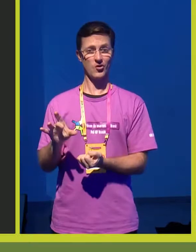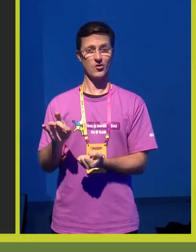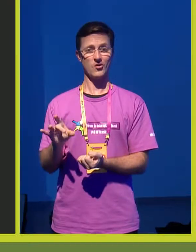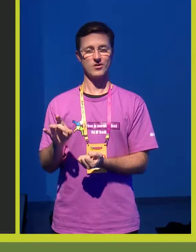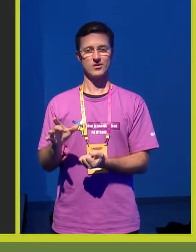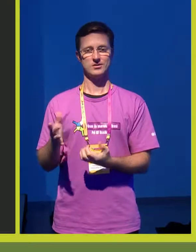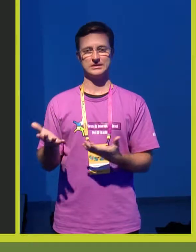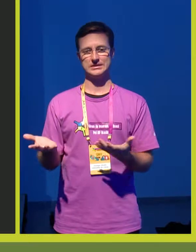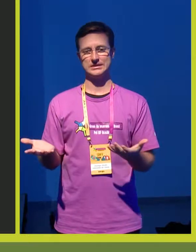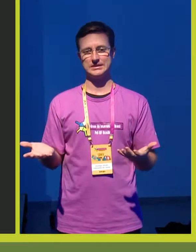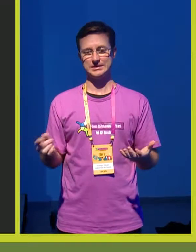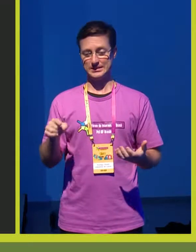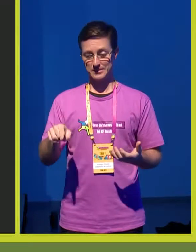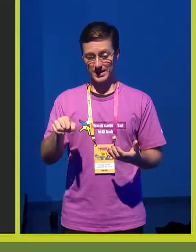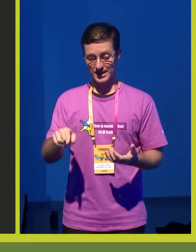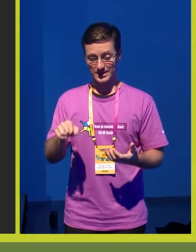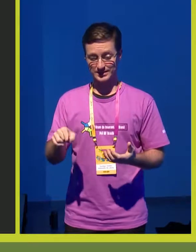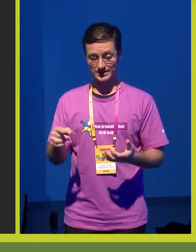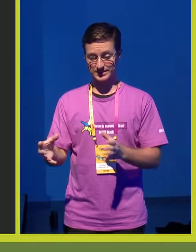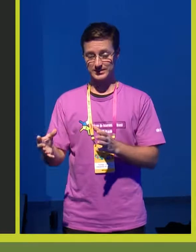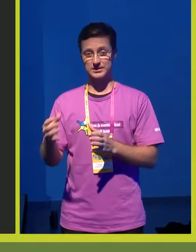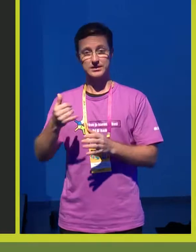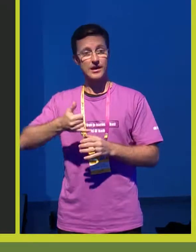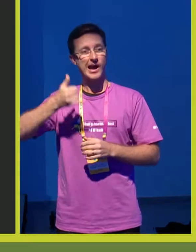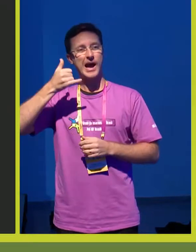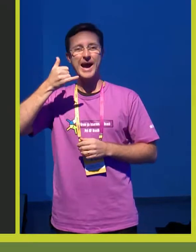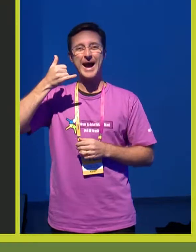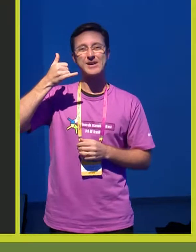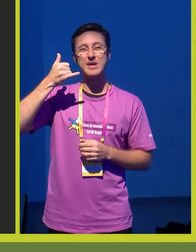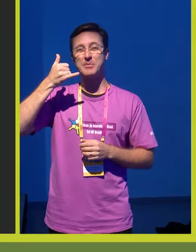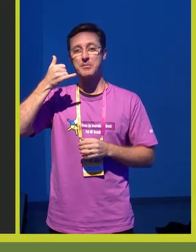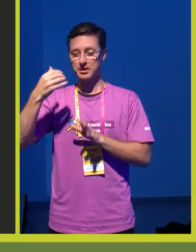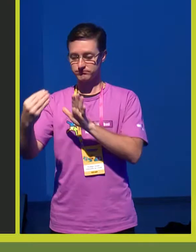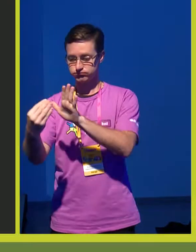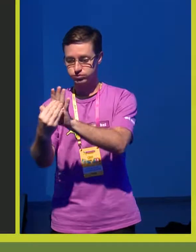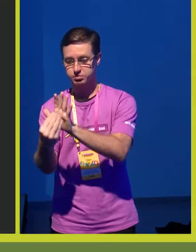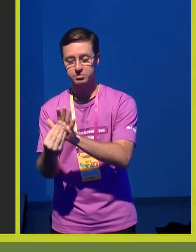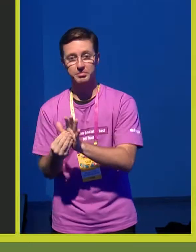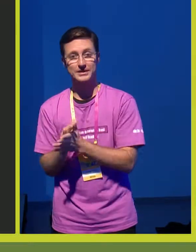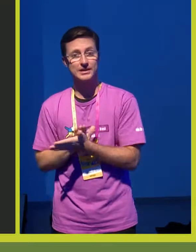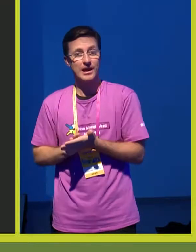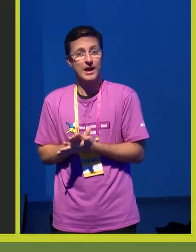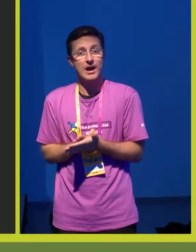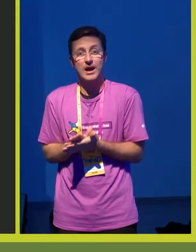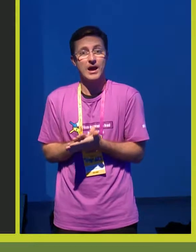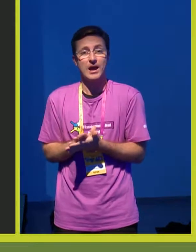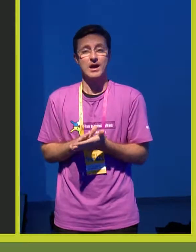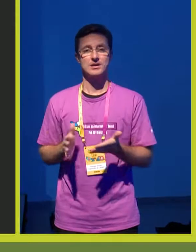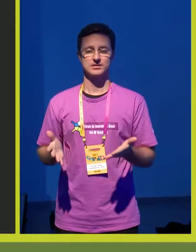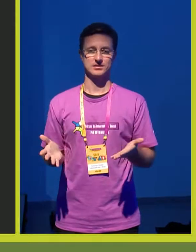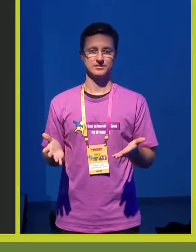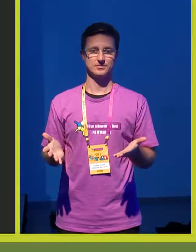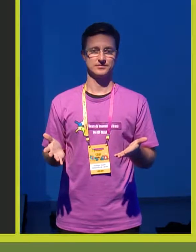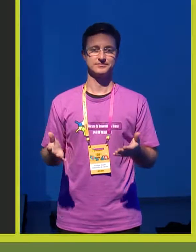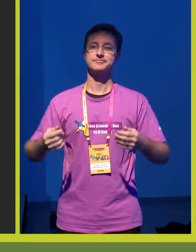telefones eles não deixam registros do que as pessoas comunicam em tempo real. Então, por isso eles criaram essa exceção para que possa ser